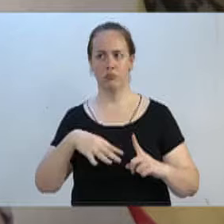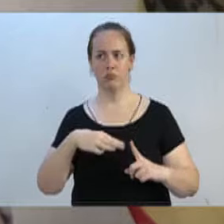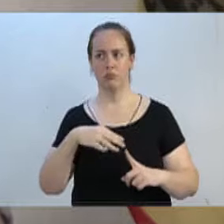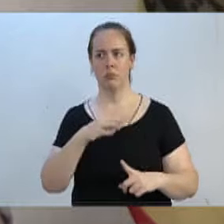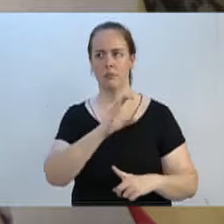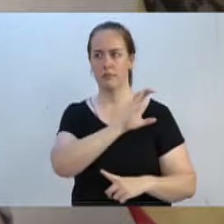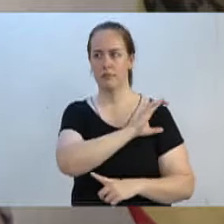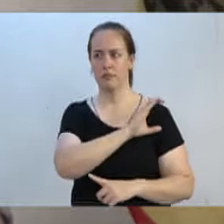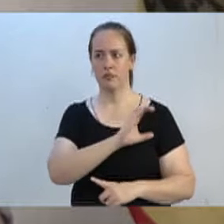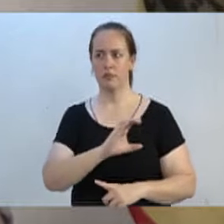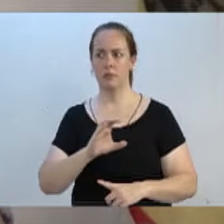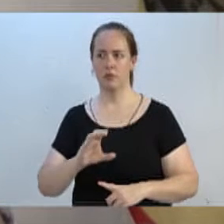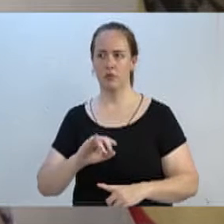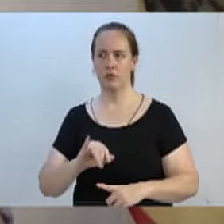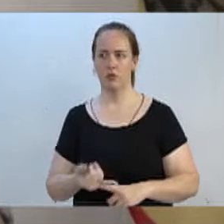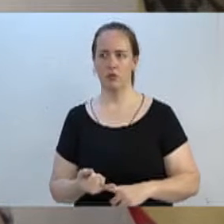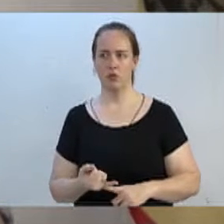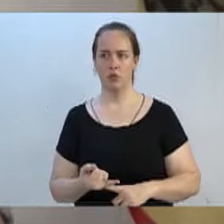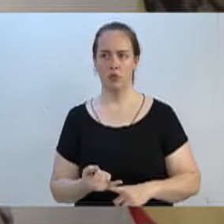CCJ.